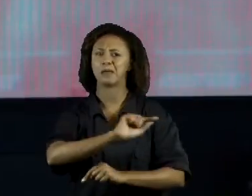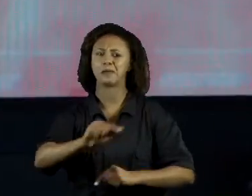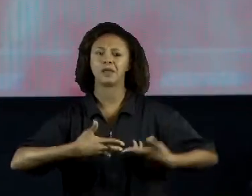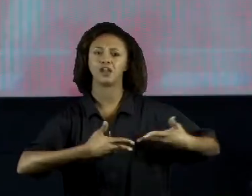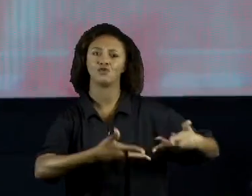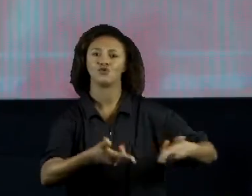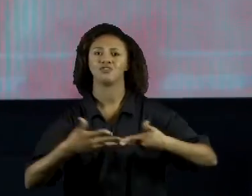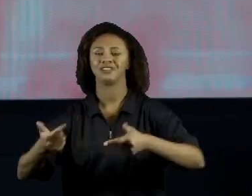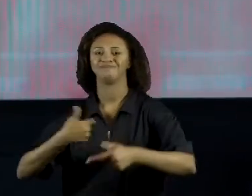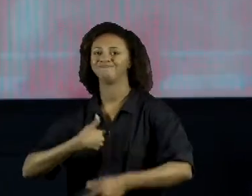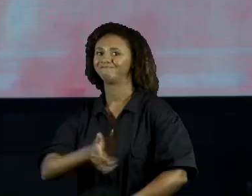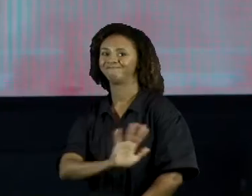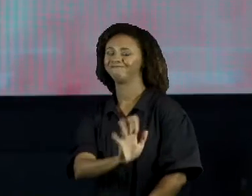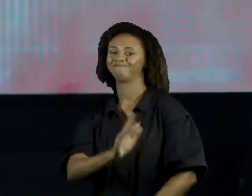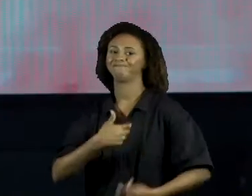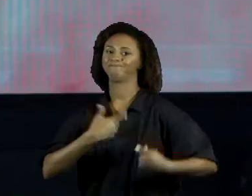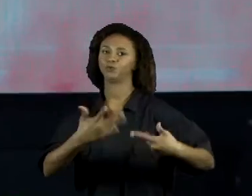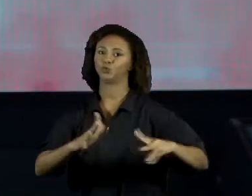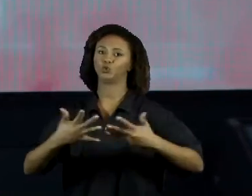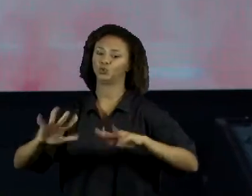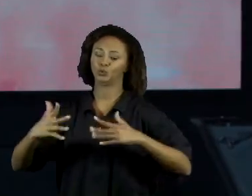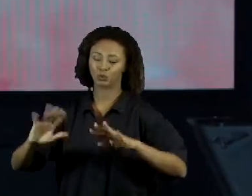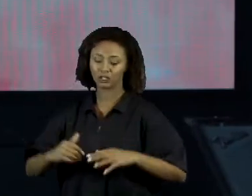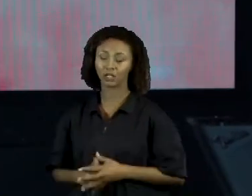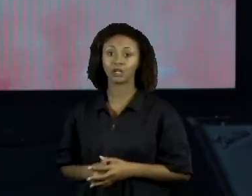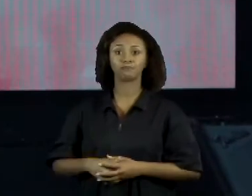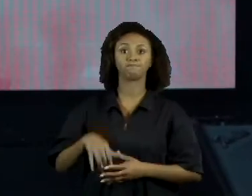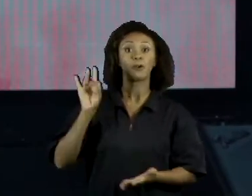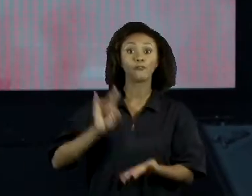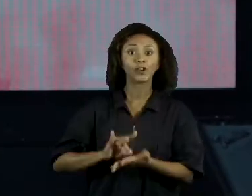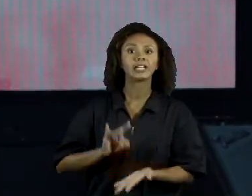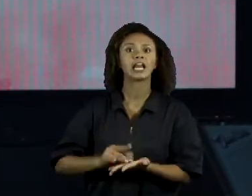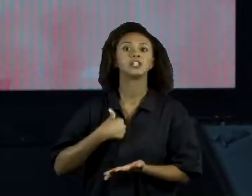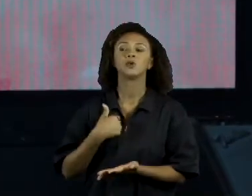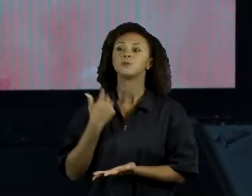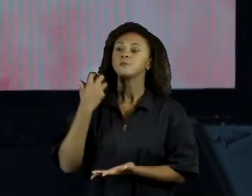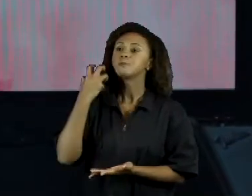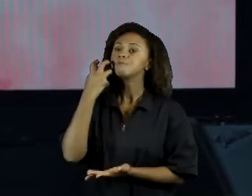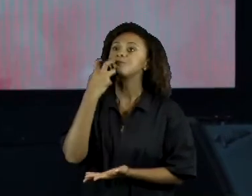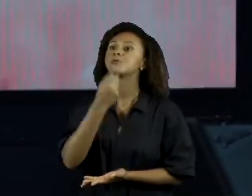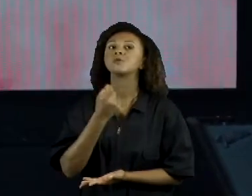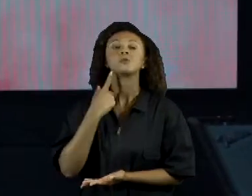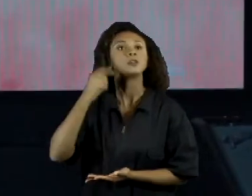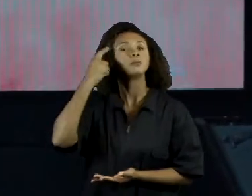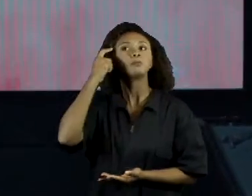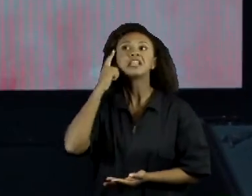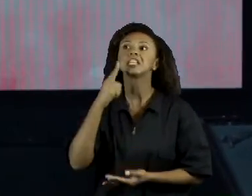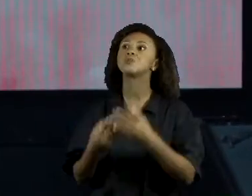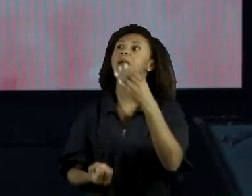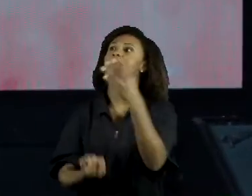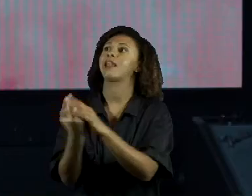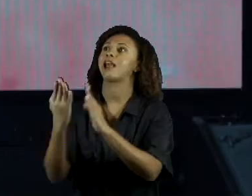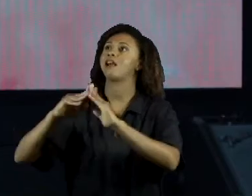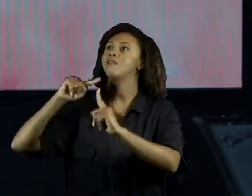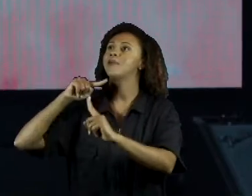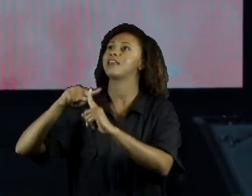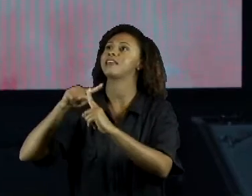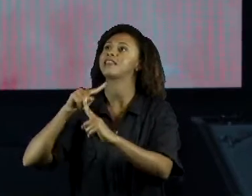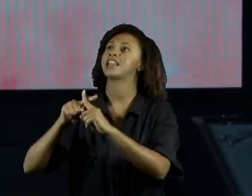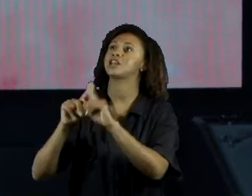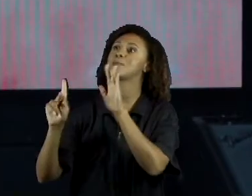Eu não queria. Eu tinha paixão pela possibilidade de começar uma igreja do